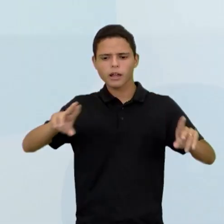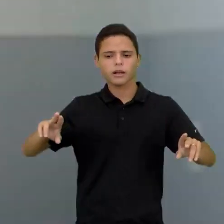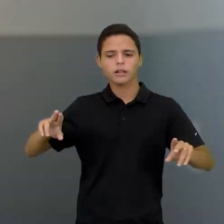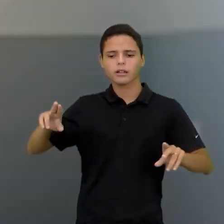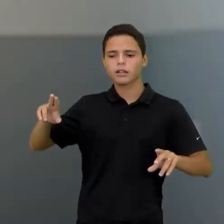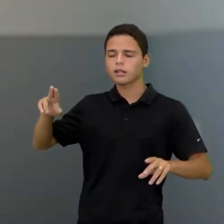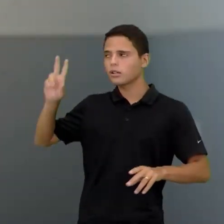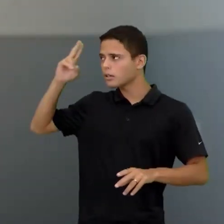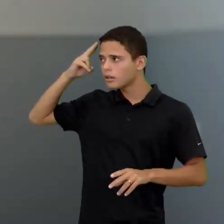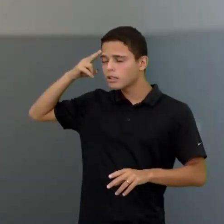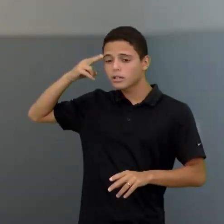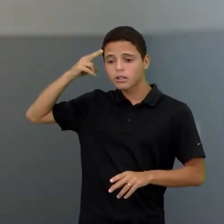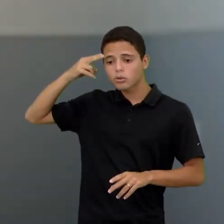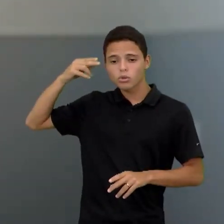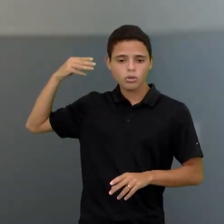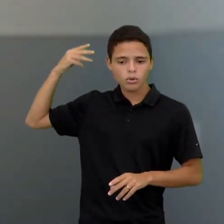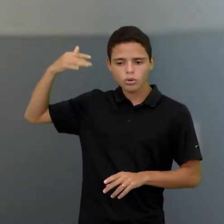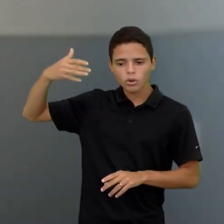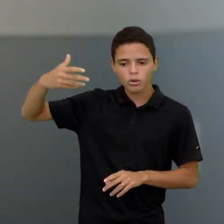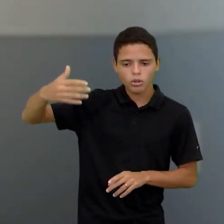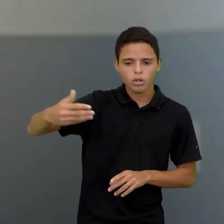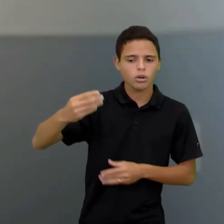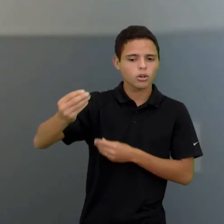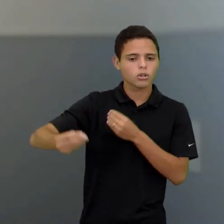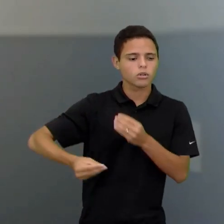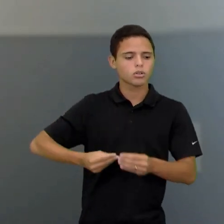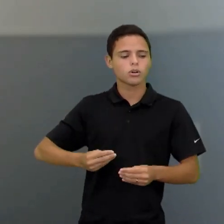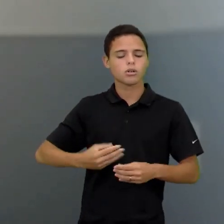vida. Como se comportar, como